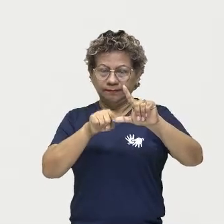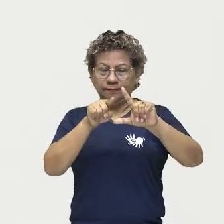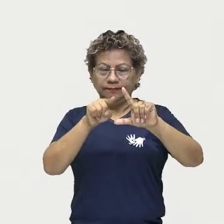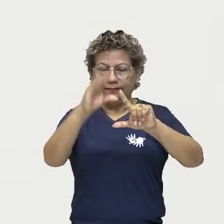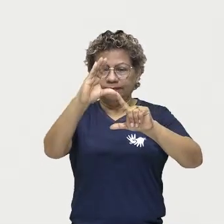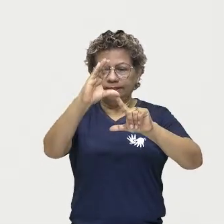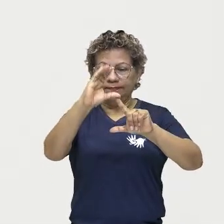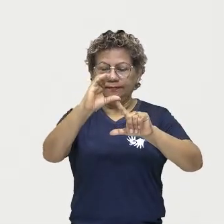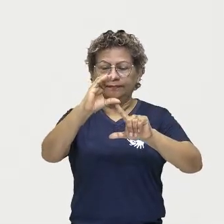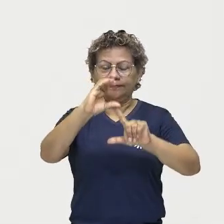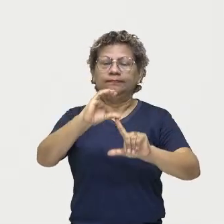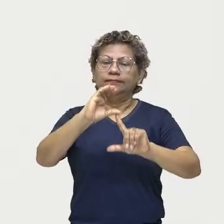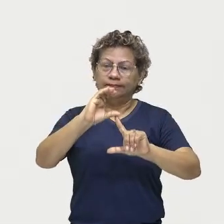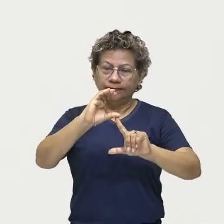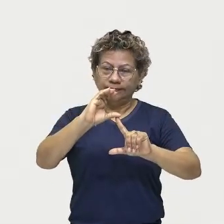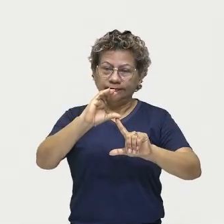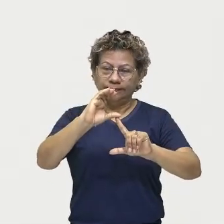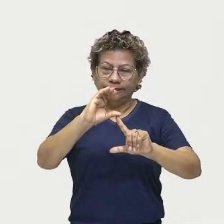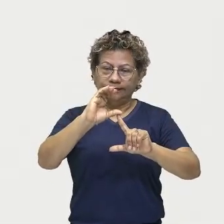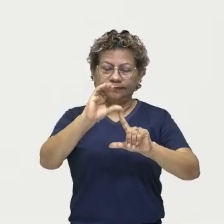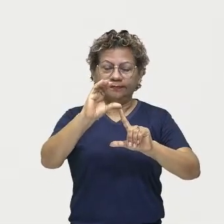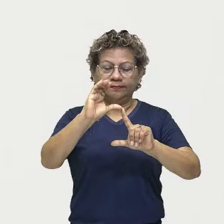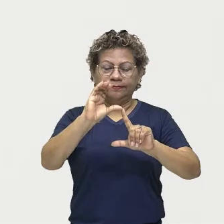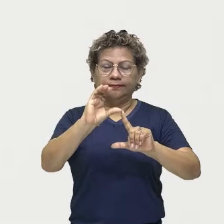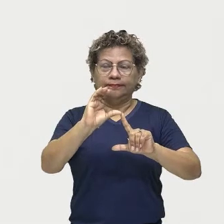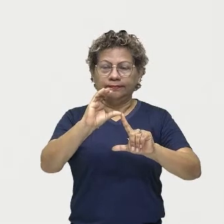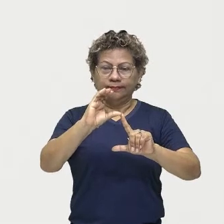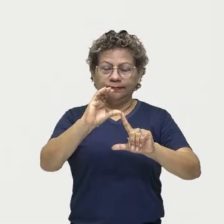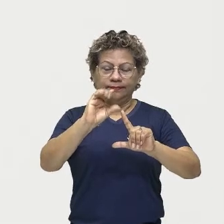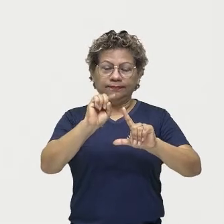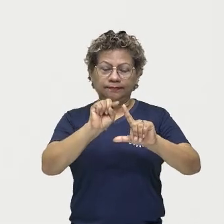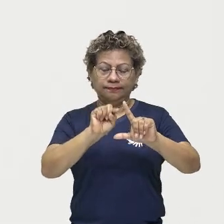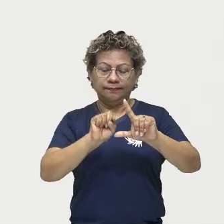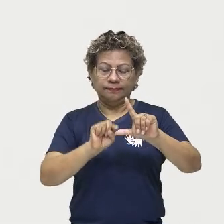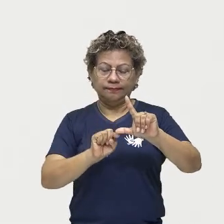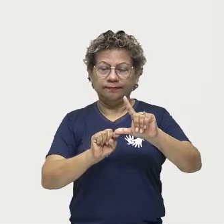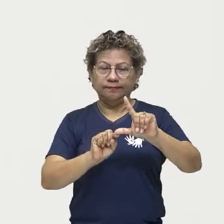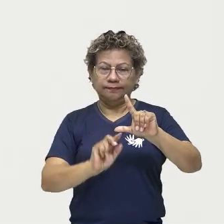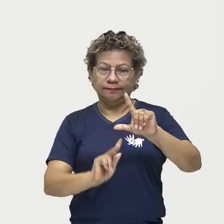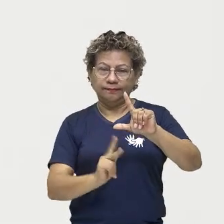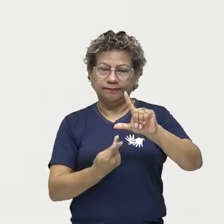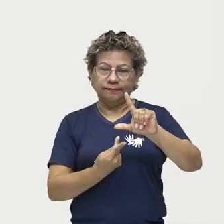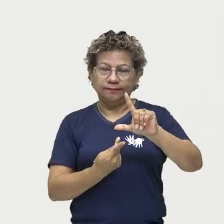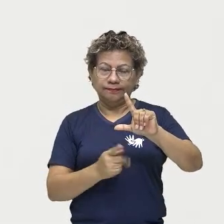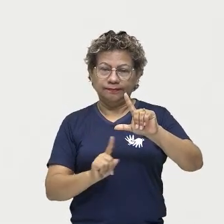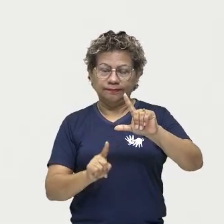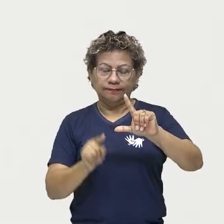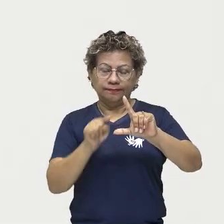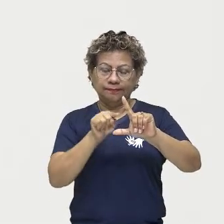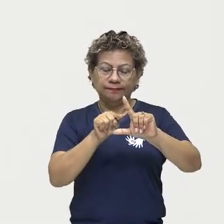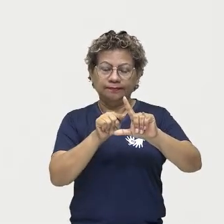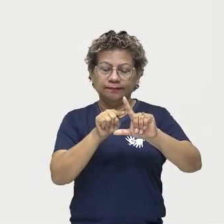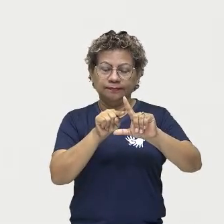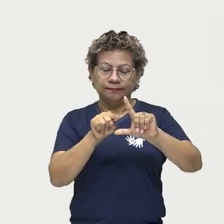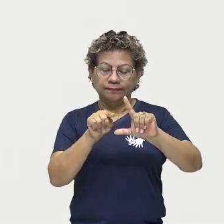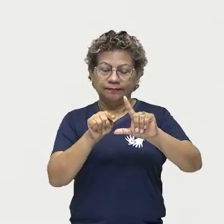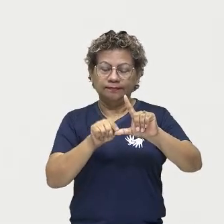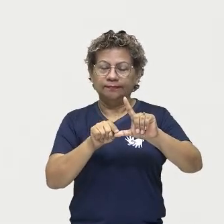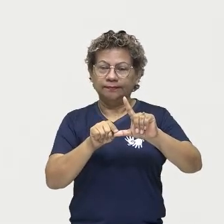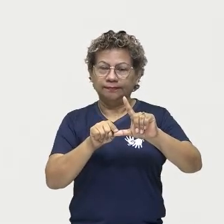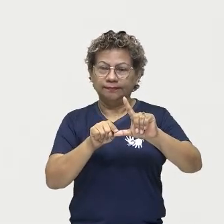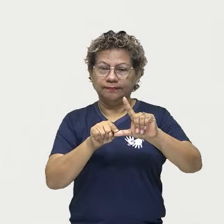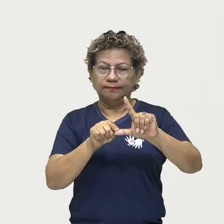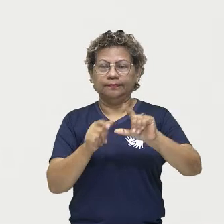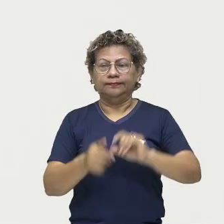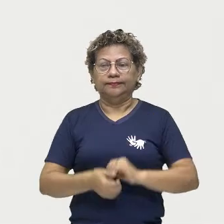da base aqui AB, né? Do lado AB até o vértice oposto, que é o C.